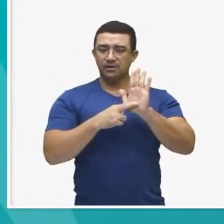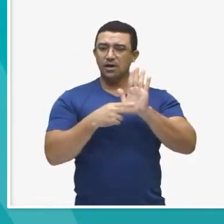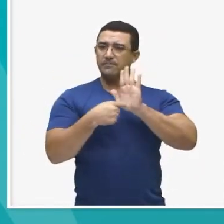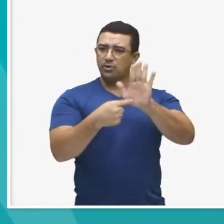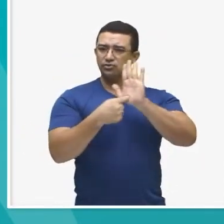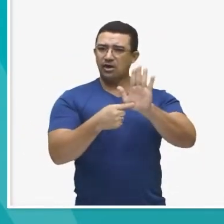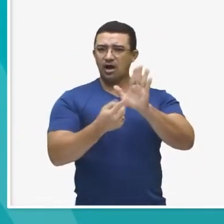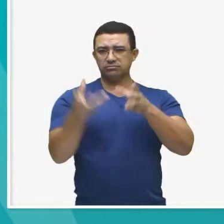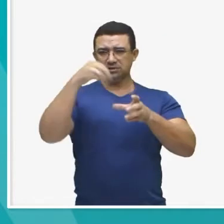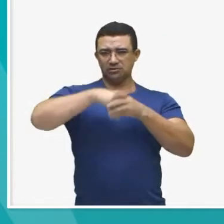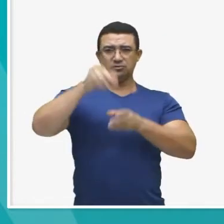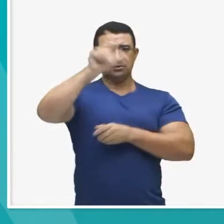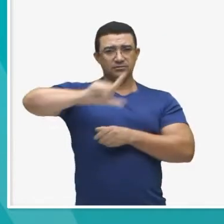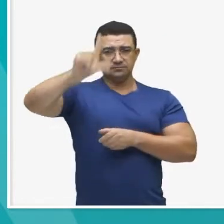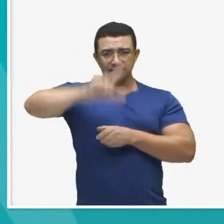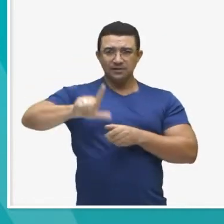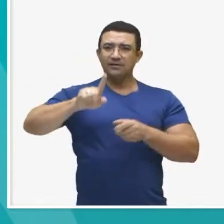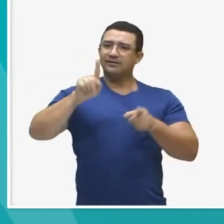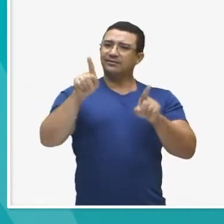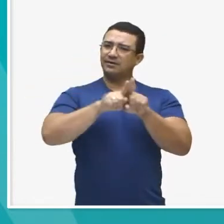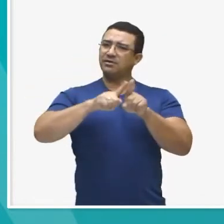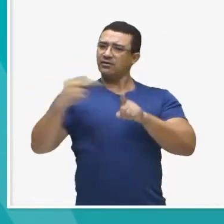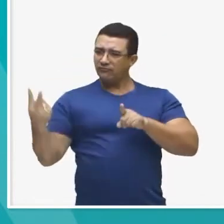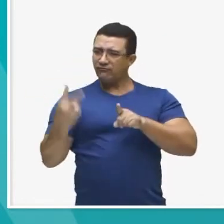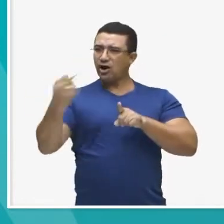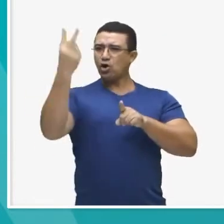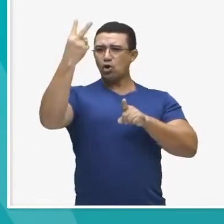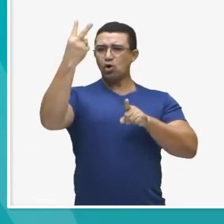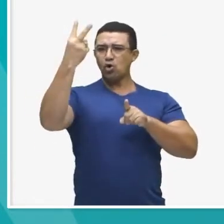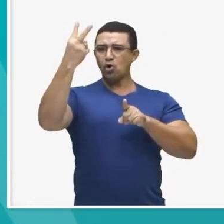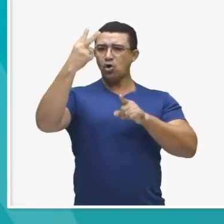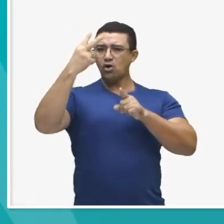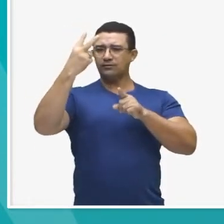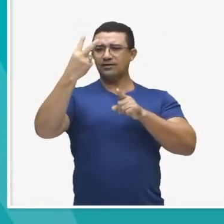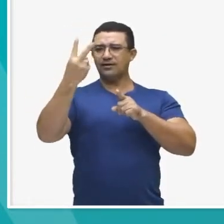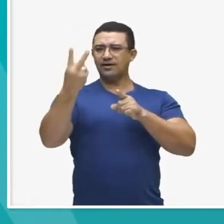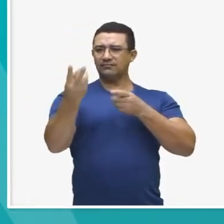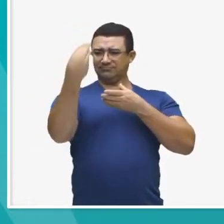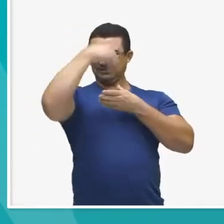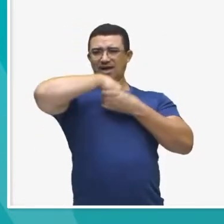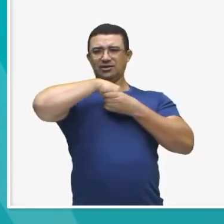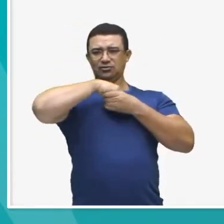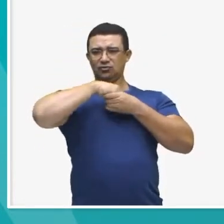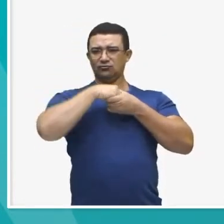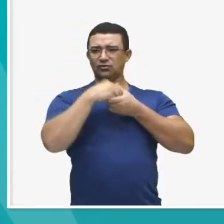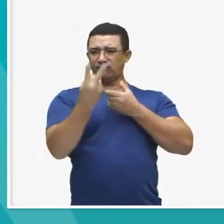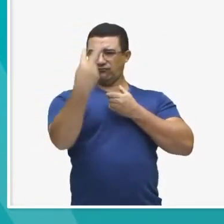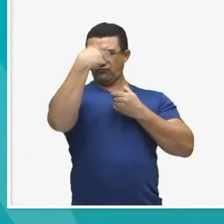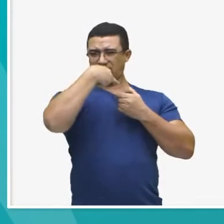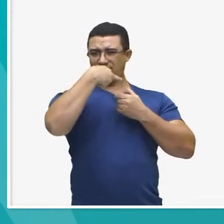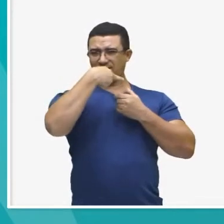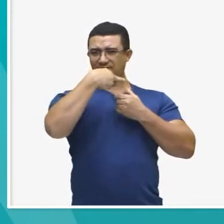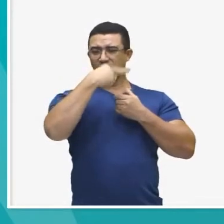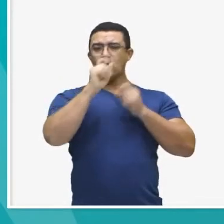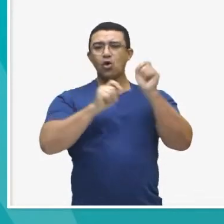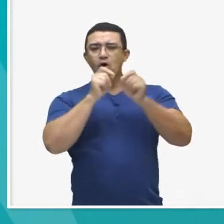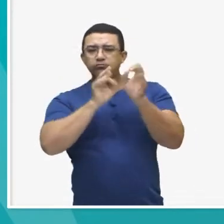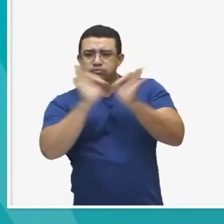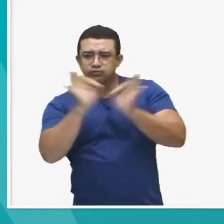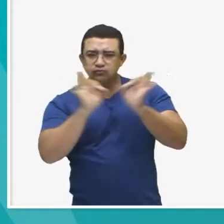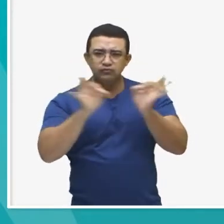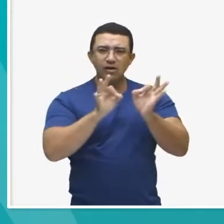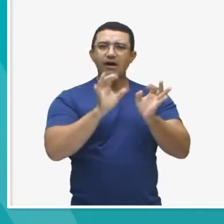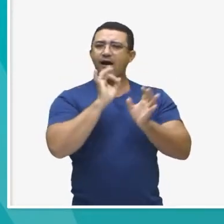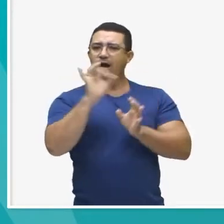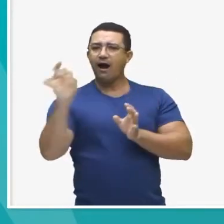pelo monólogo interior, pela introspecção e construção das personagens, beleza?